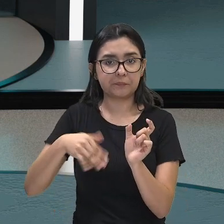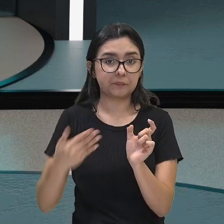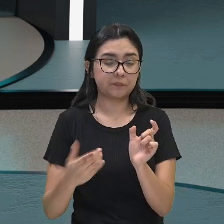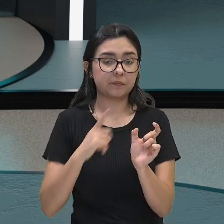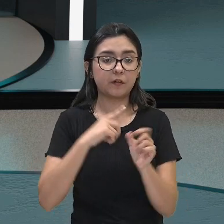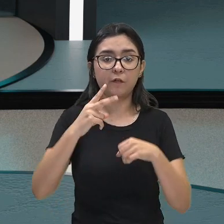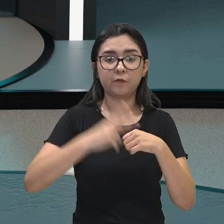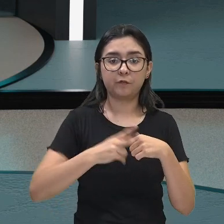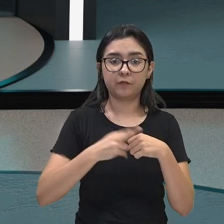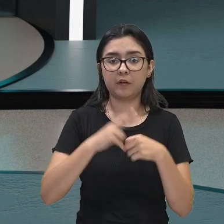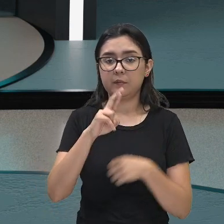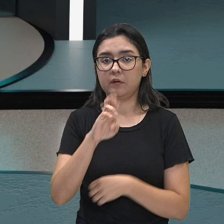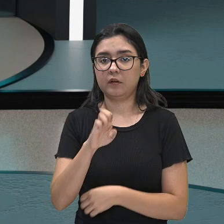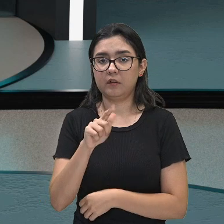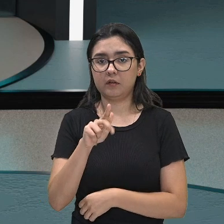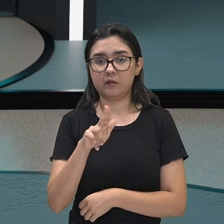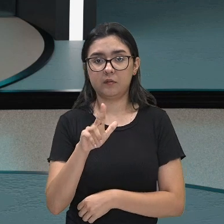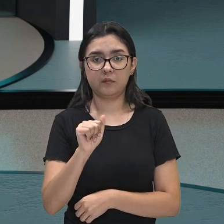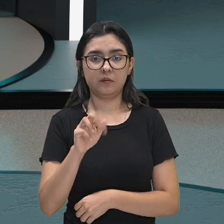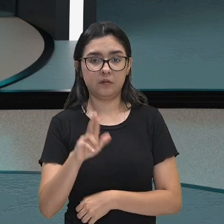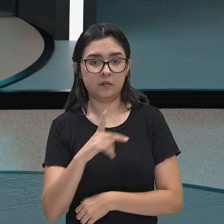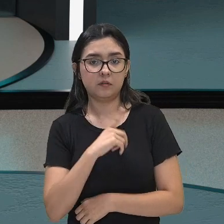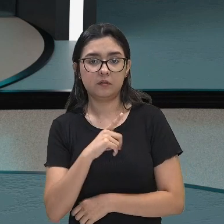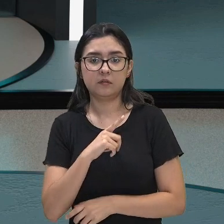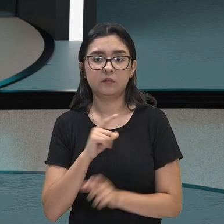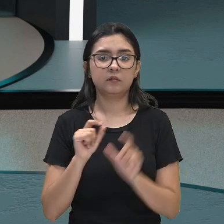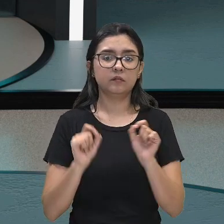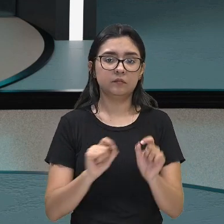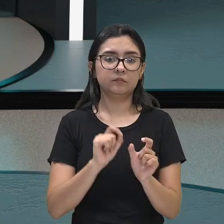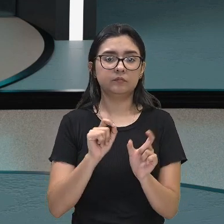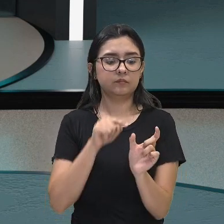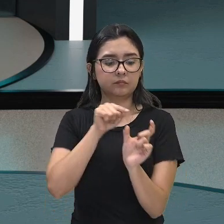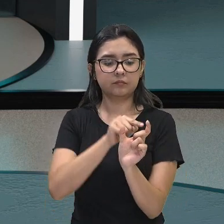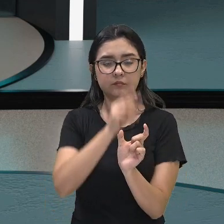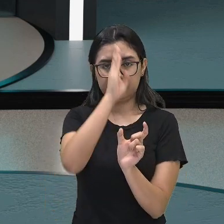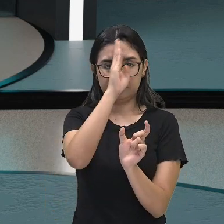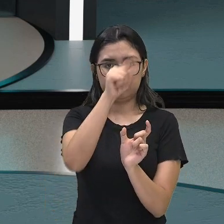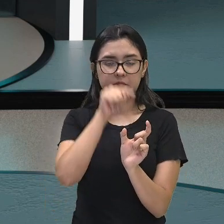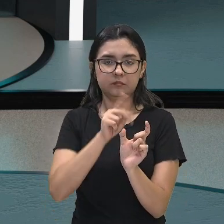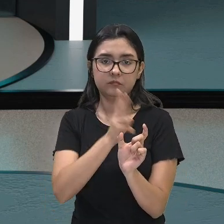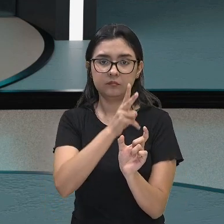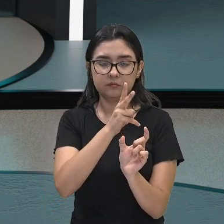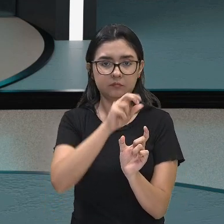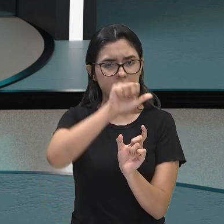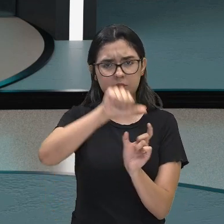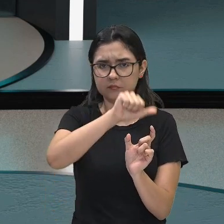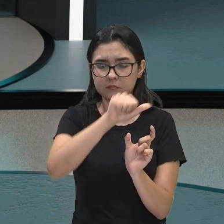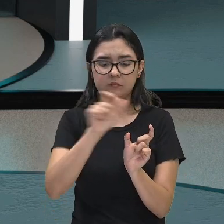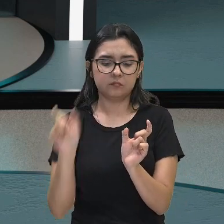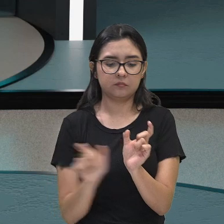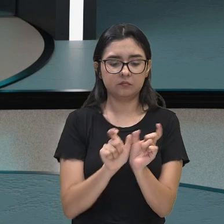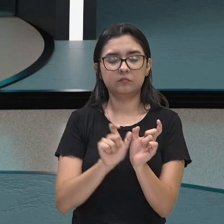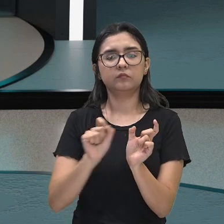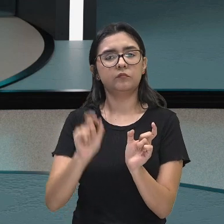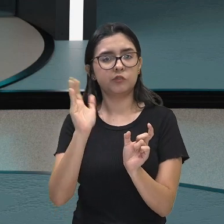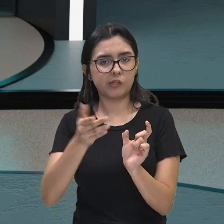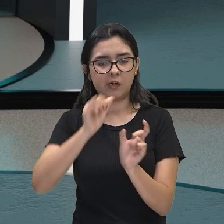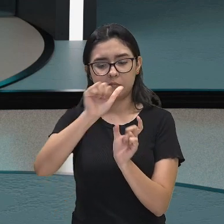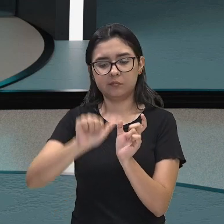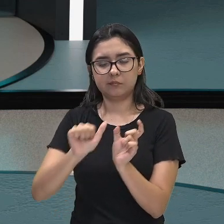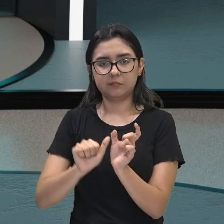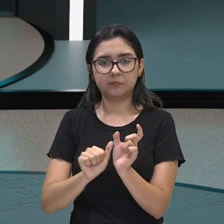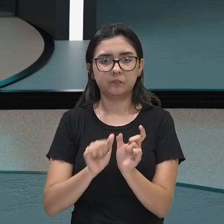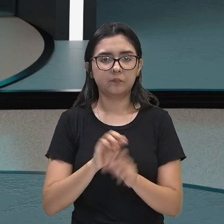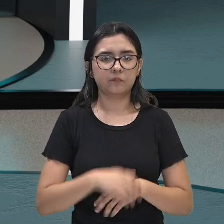verbos regulares, a gente encontra a raiz, adiciona as terminações e esse verbo está conjugado. Mas